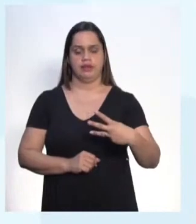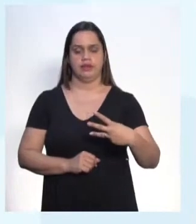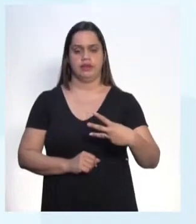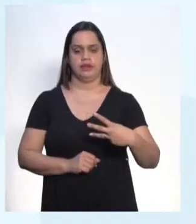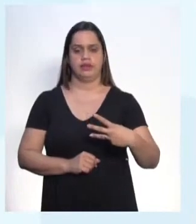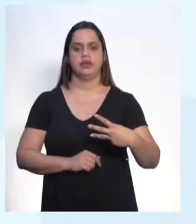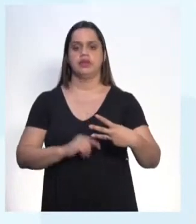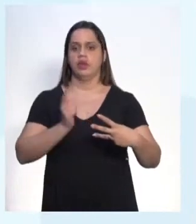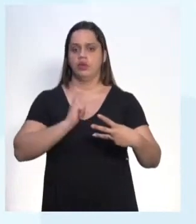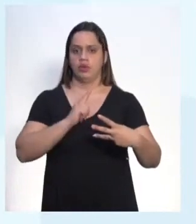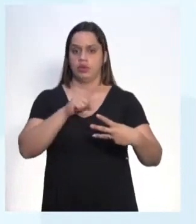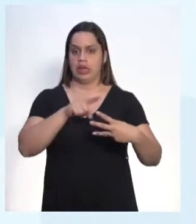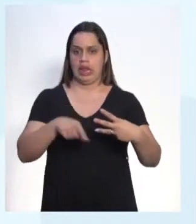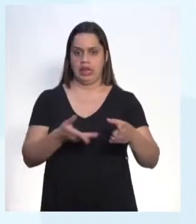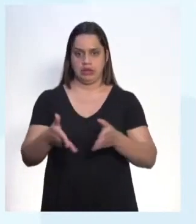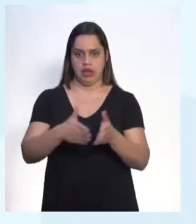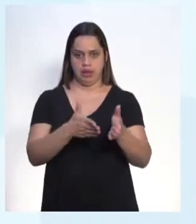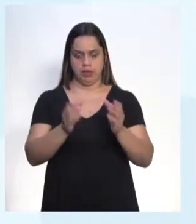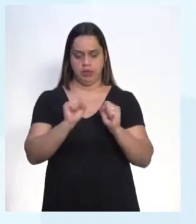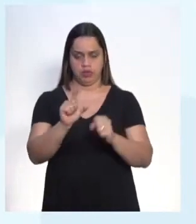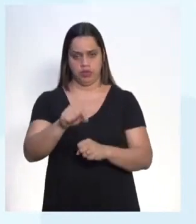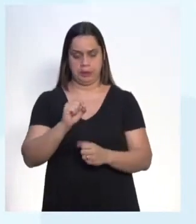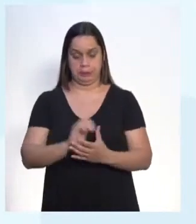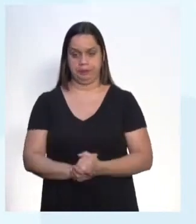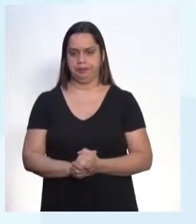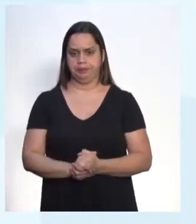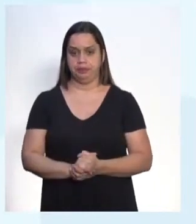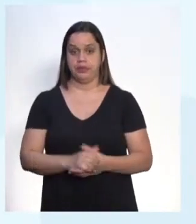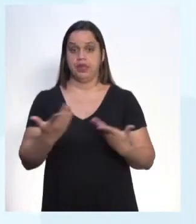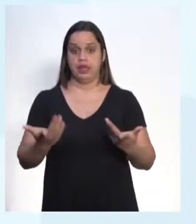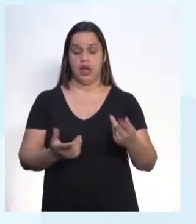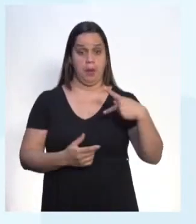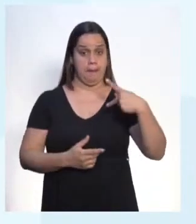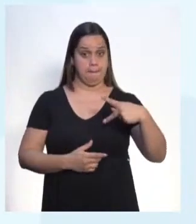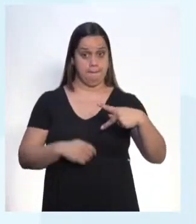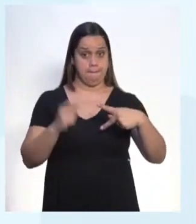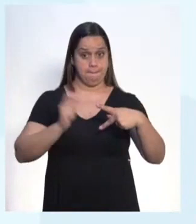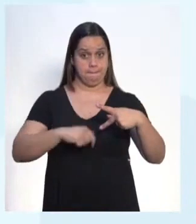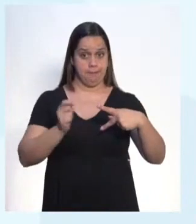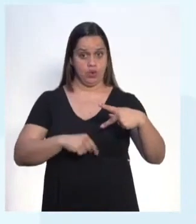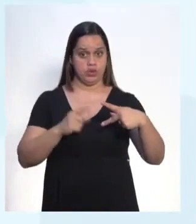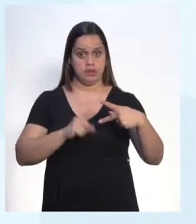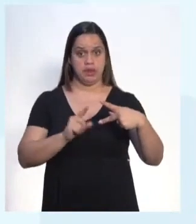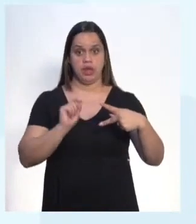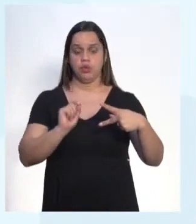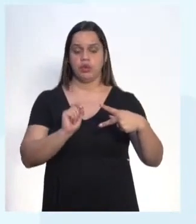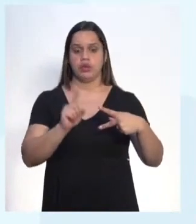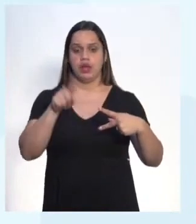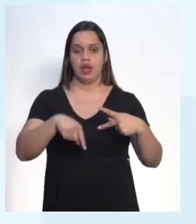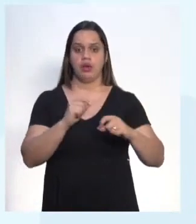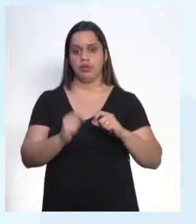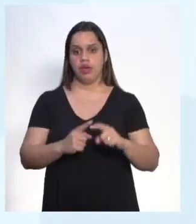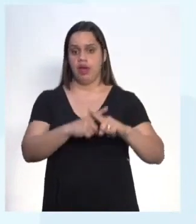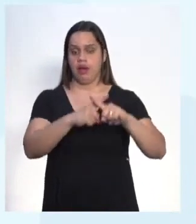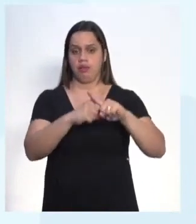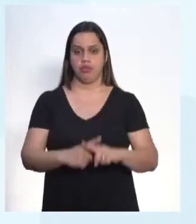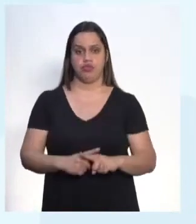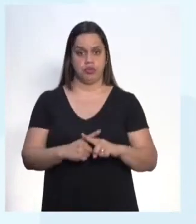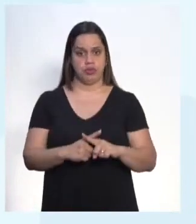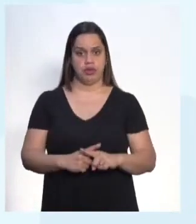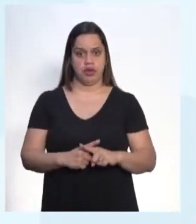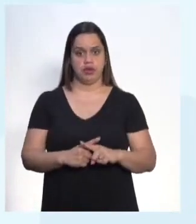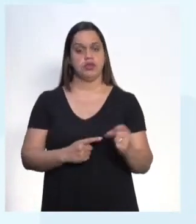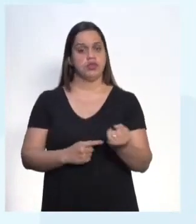Então, 3 caminhos. Então, as possibilidades vai ser a multiplicação